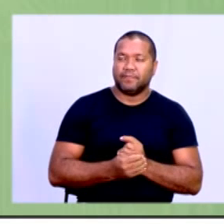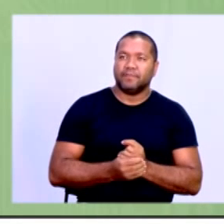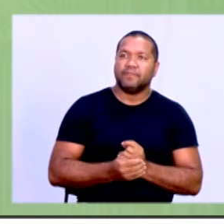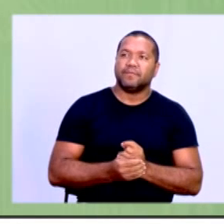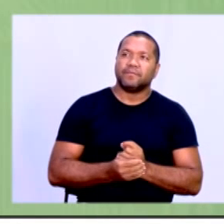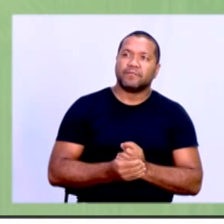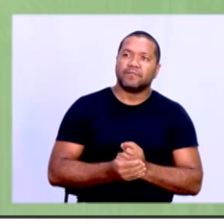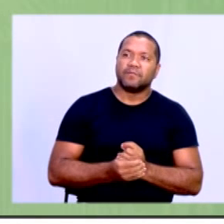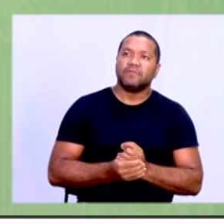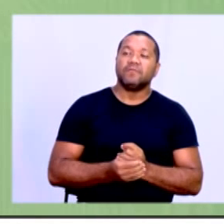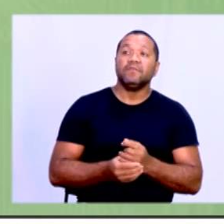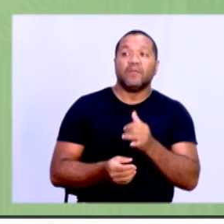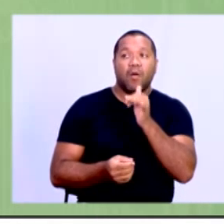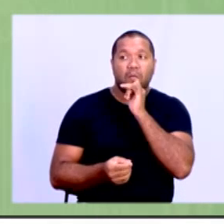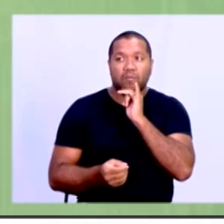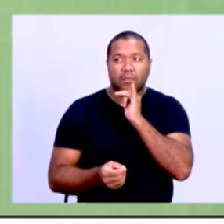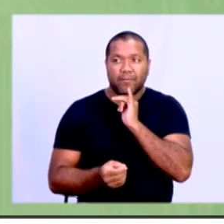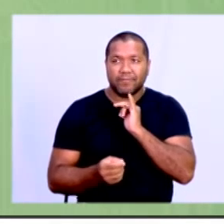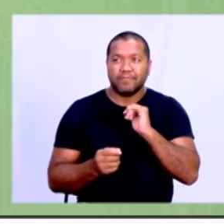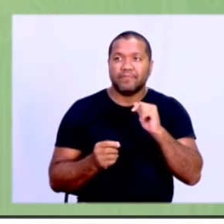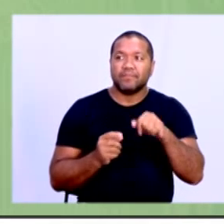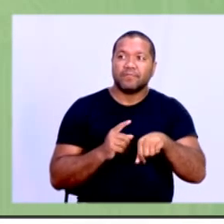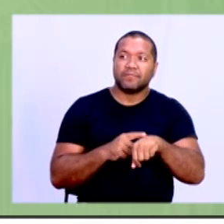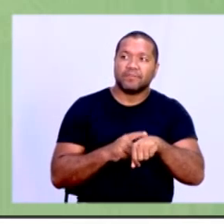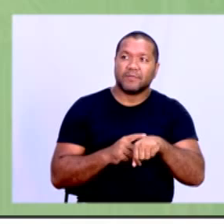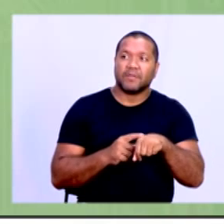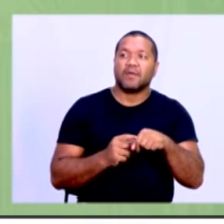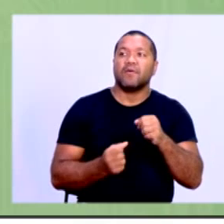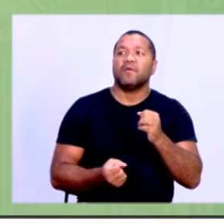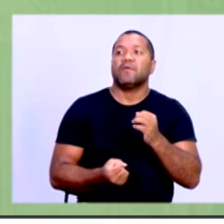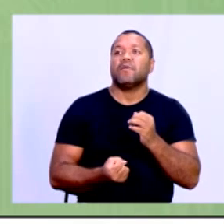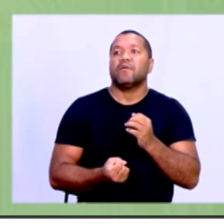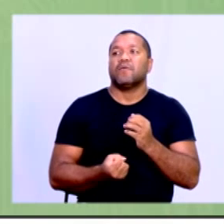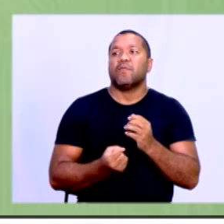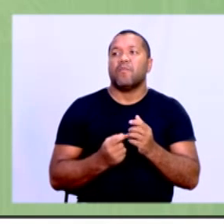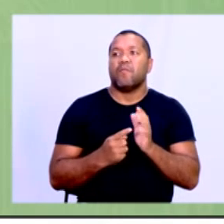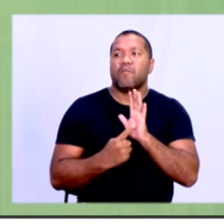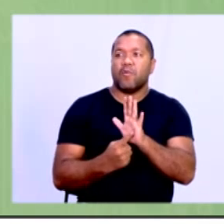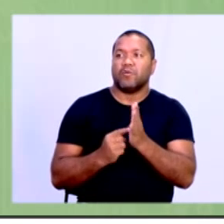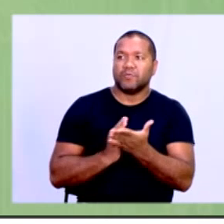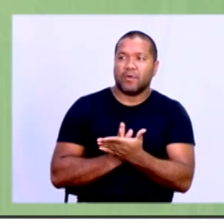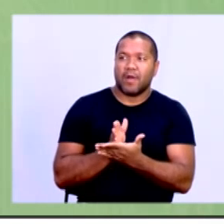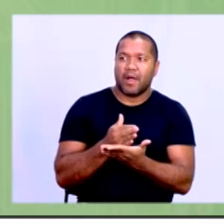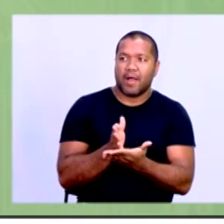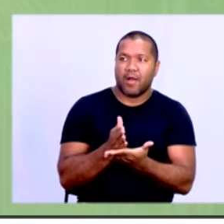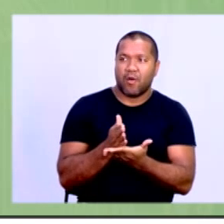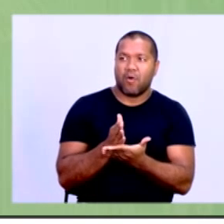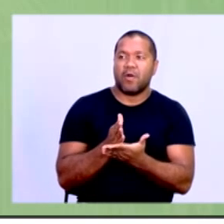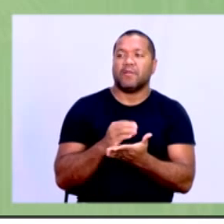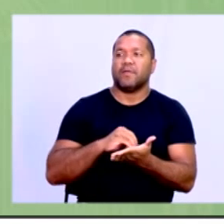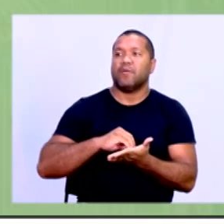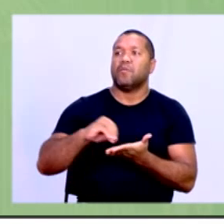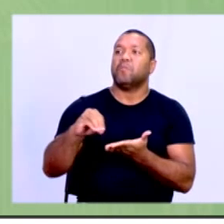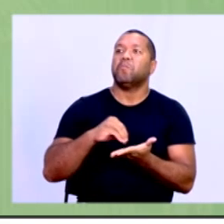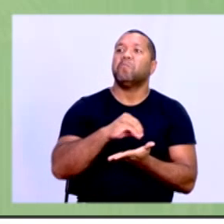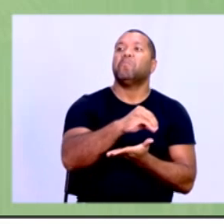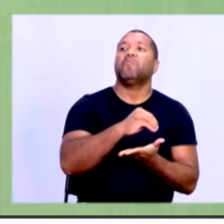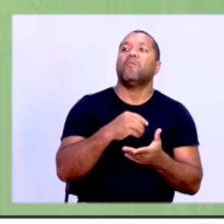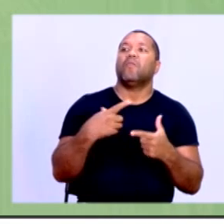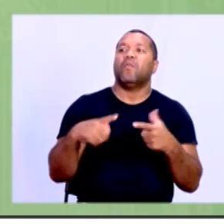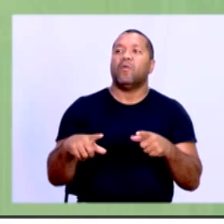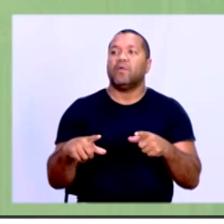Então, por exemplo, na hora que eu utilizo a rota, ela vai enviar